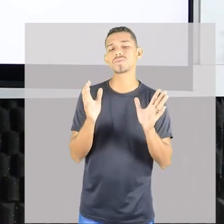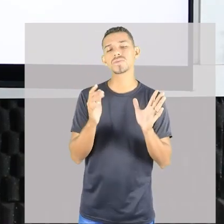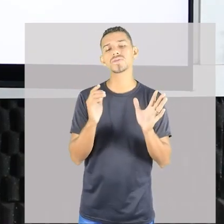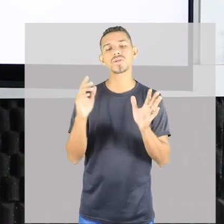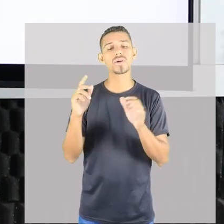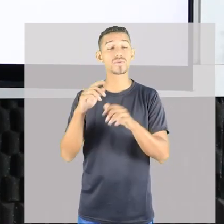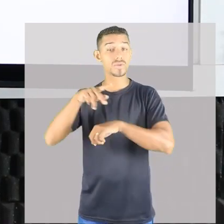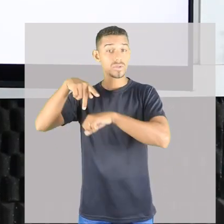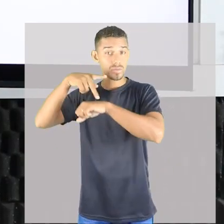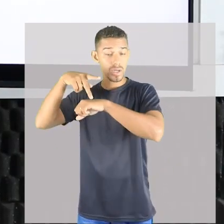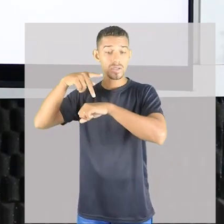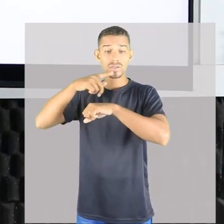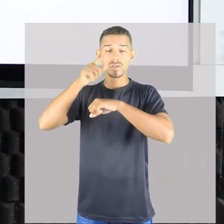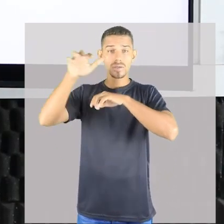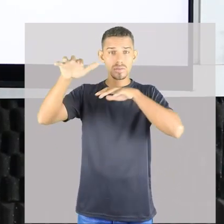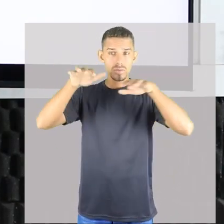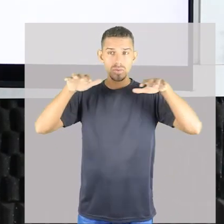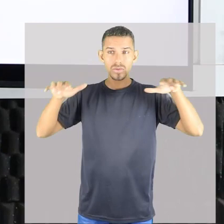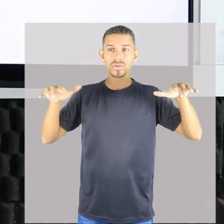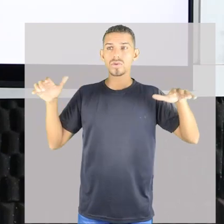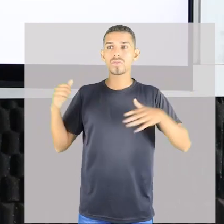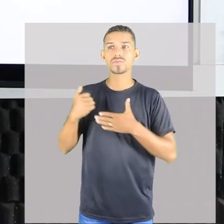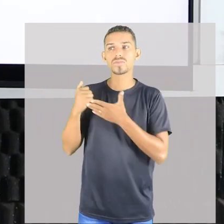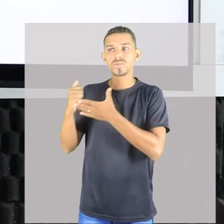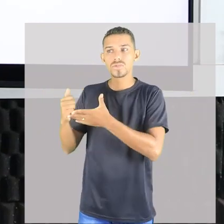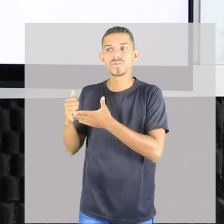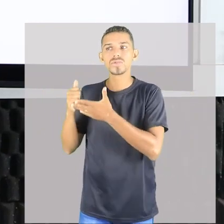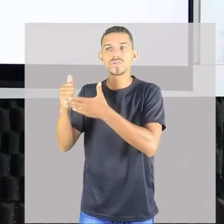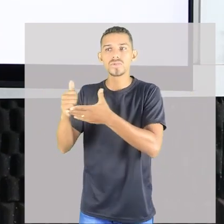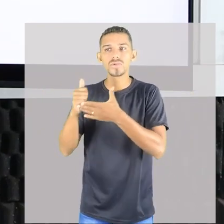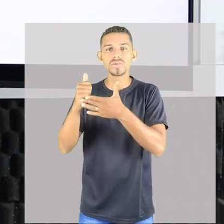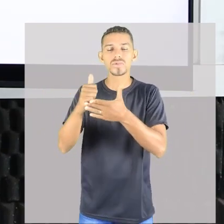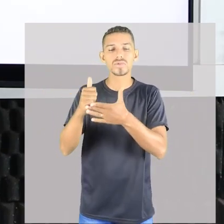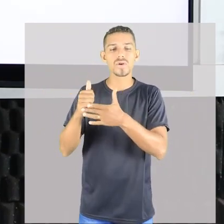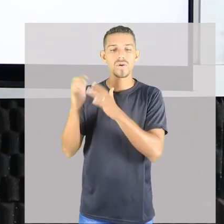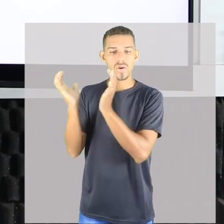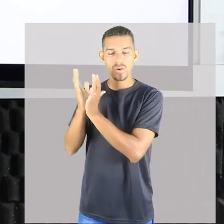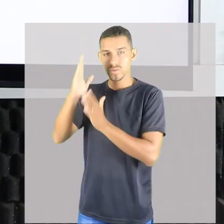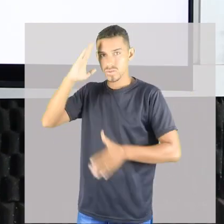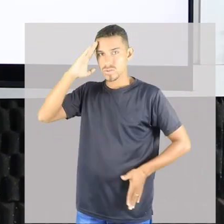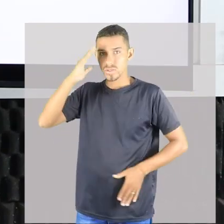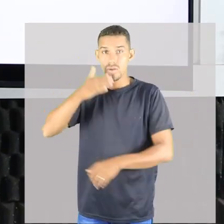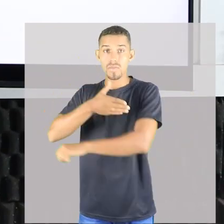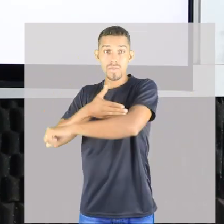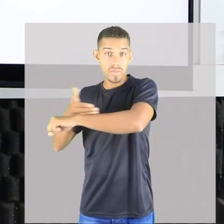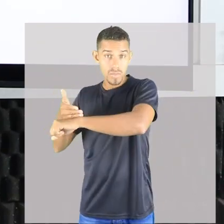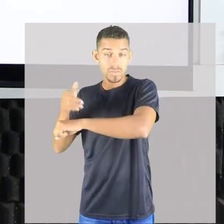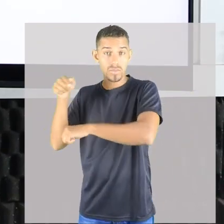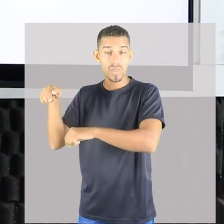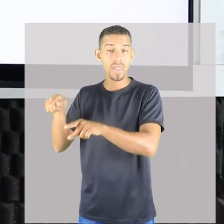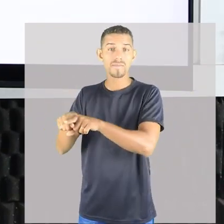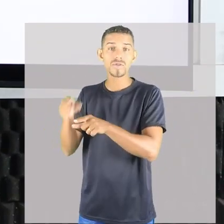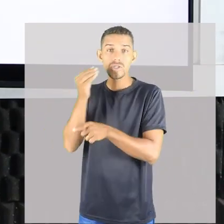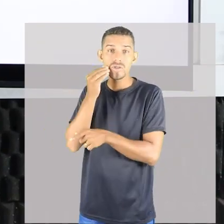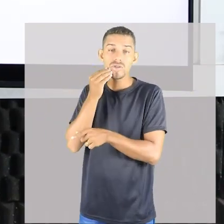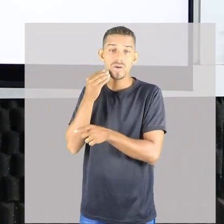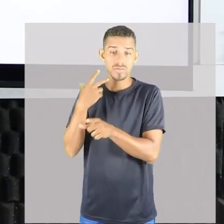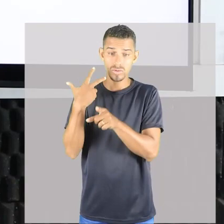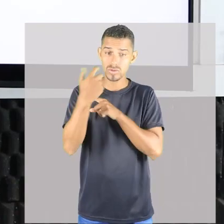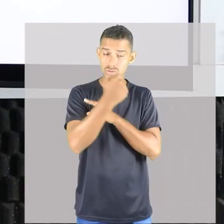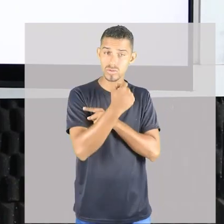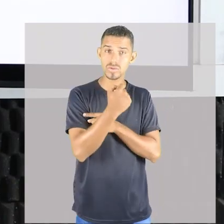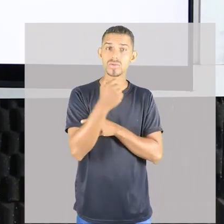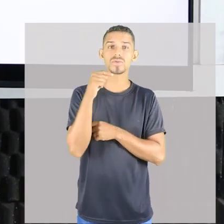países externos à Rússia começaram então a apoiar esses grupos, que é o Exército Branco, que tentava, né, uma retomada desse